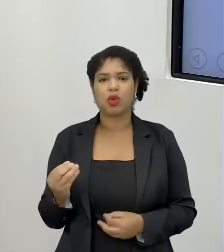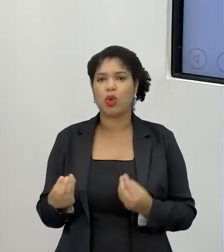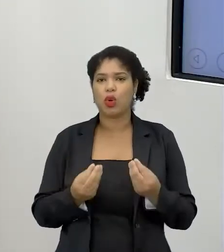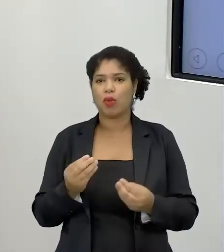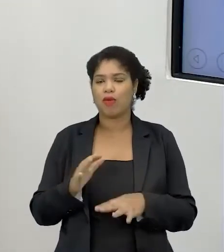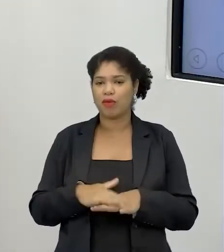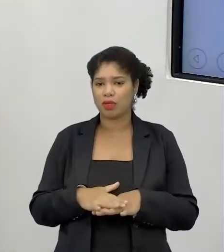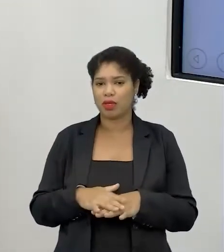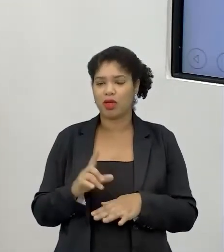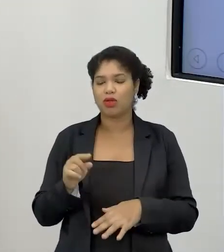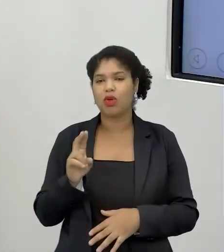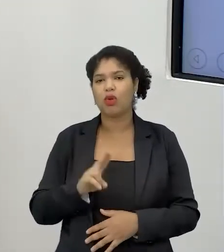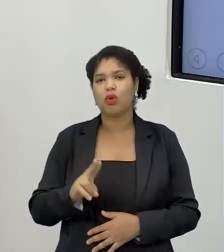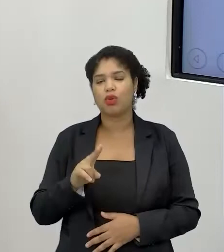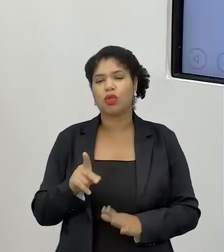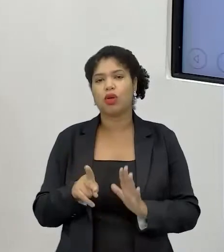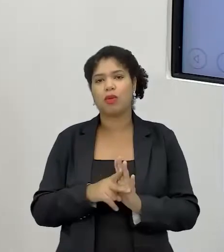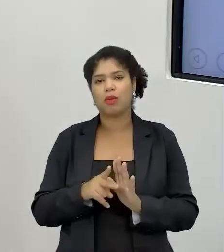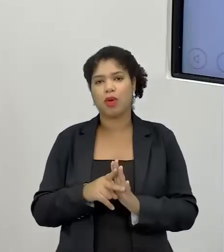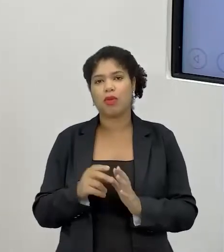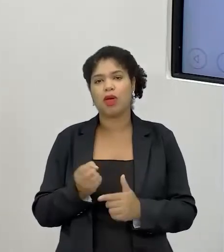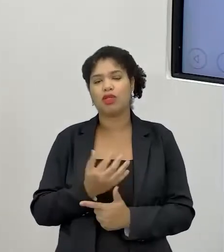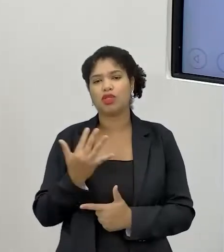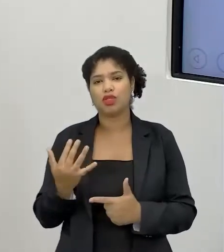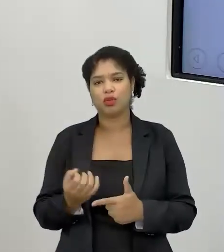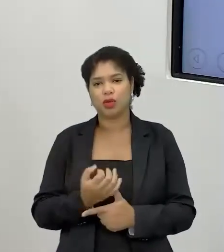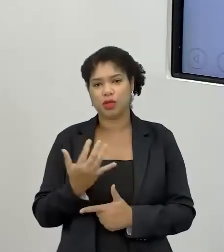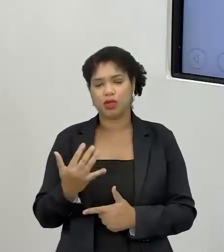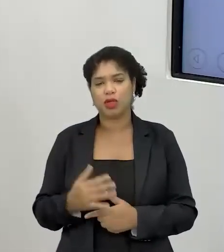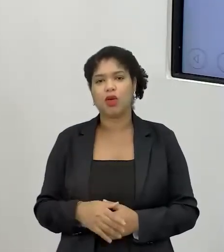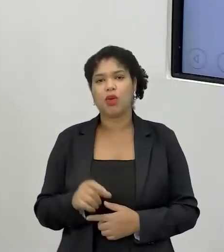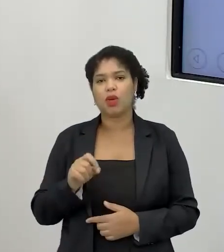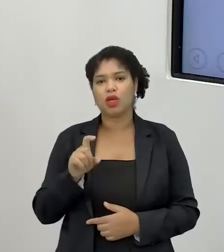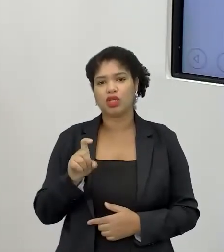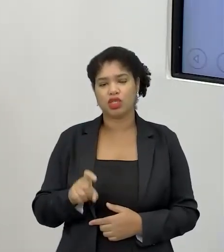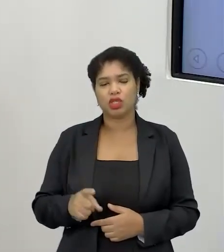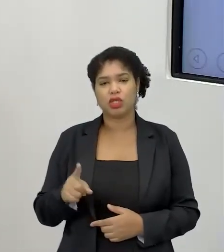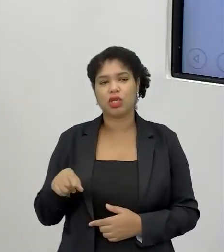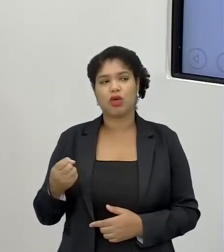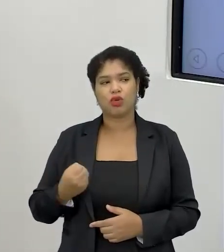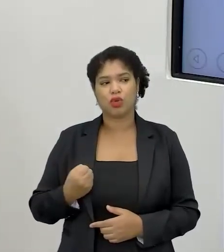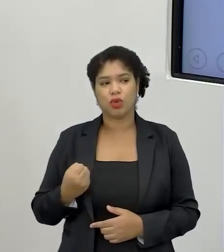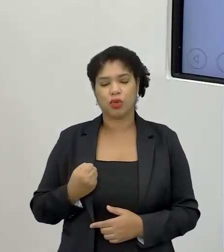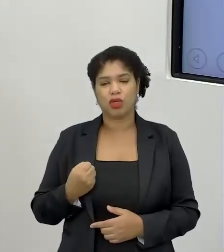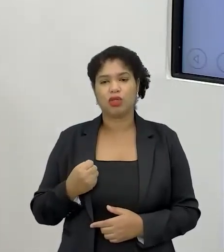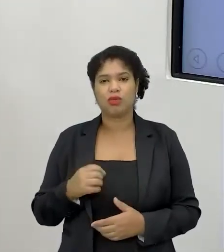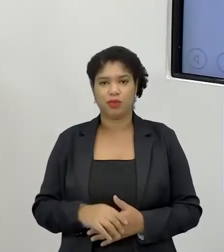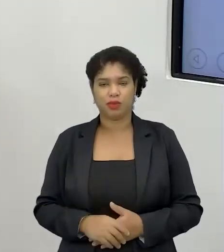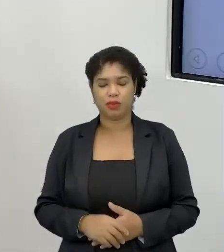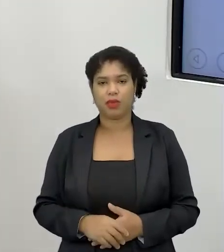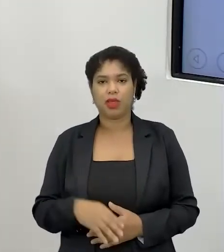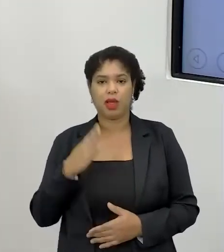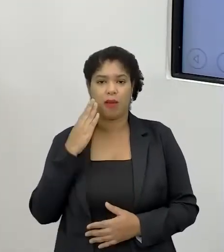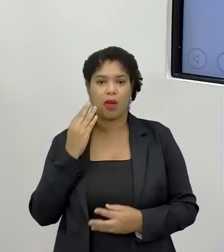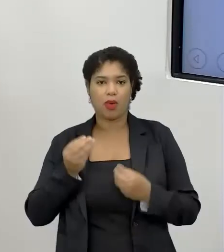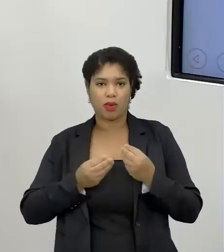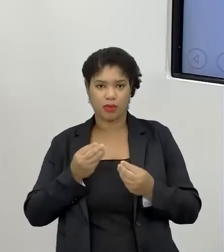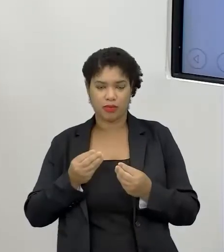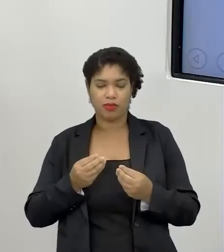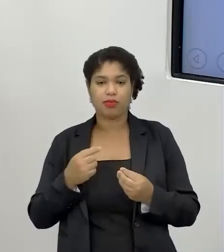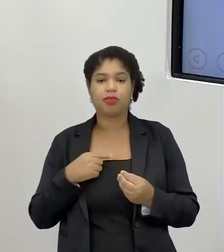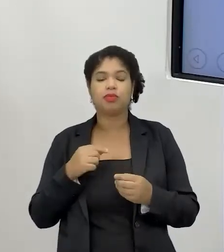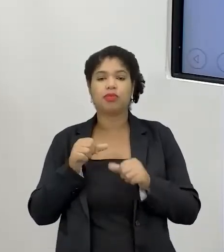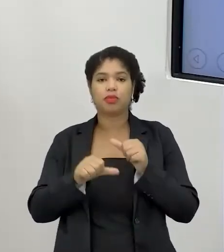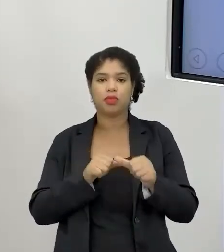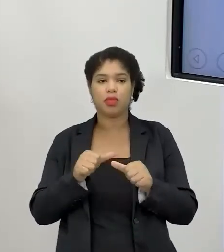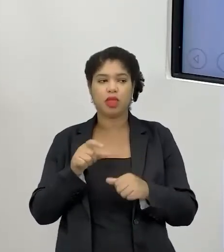faz isso? Usando a expressão. Vai lá no X, o X não é o número de camisetas, ele está dando o valor do X. Então, troca o